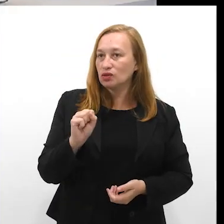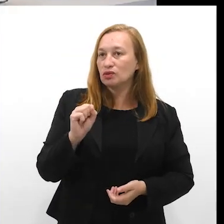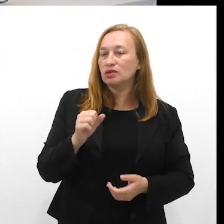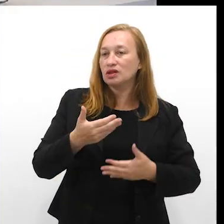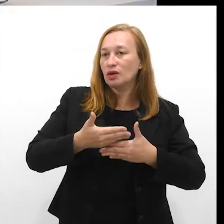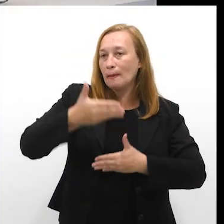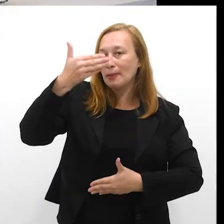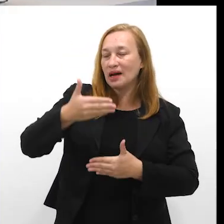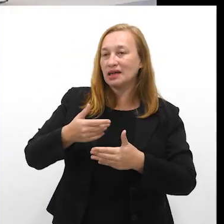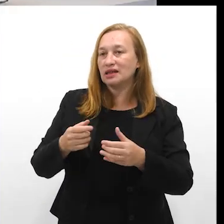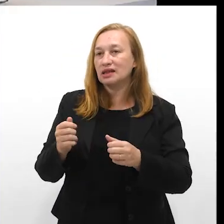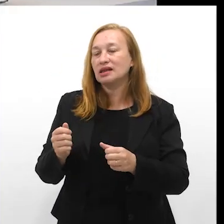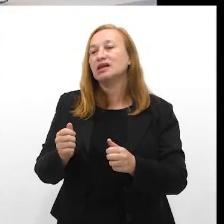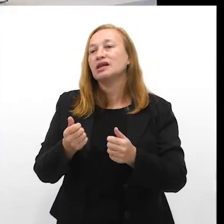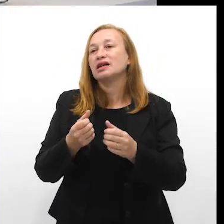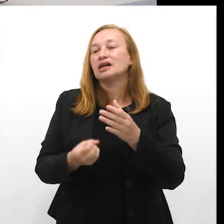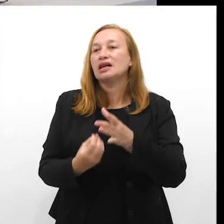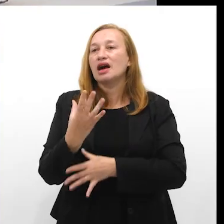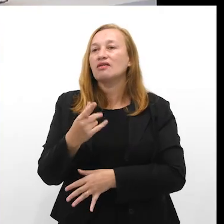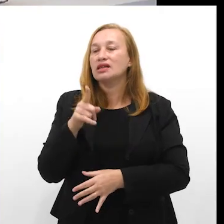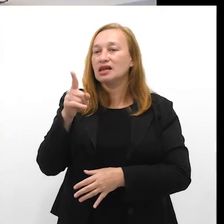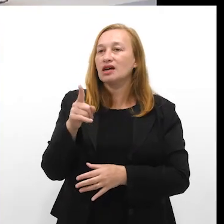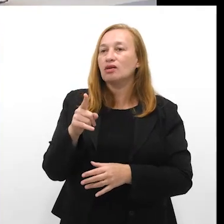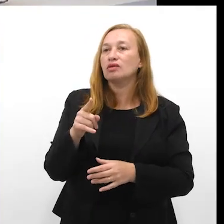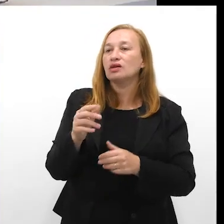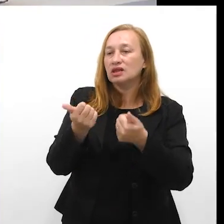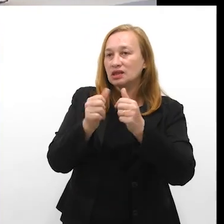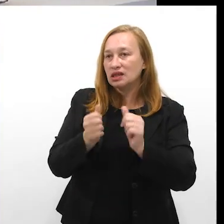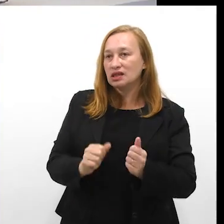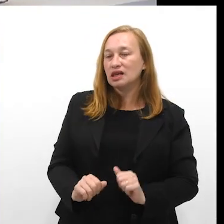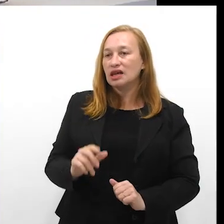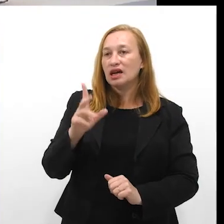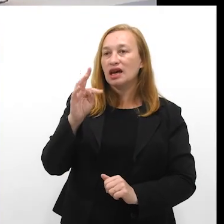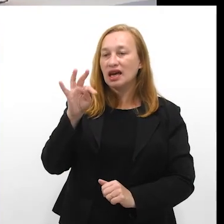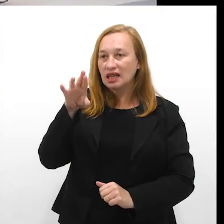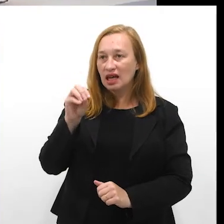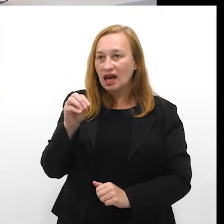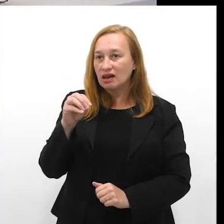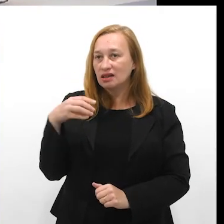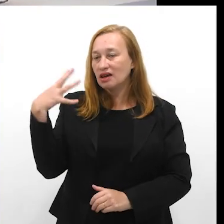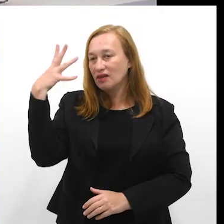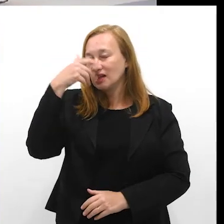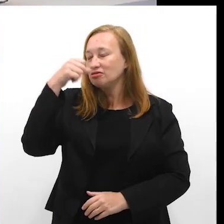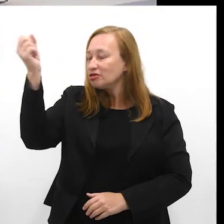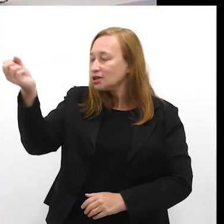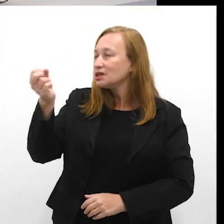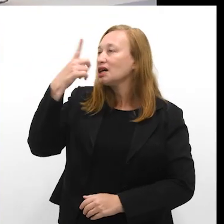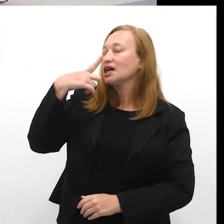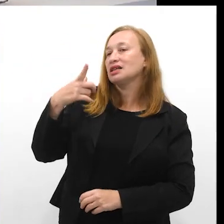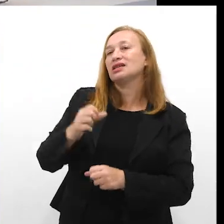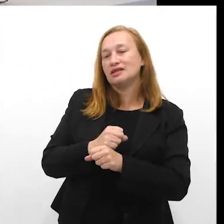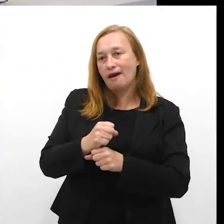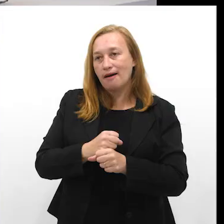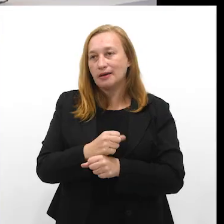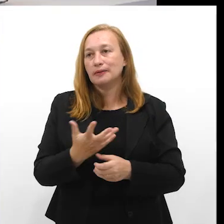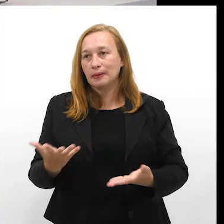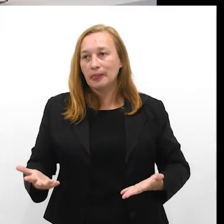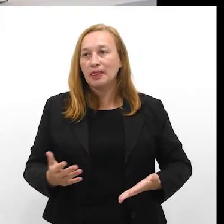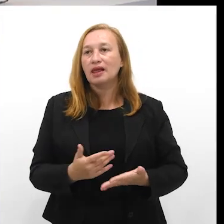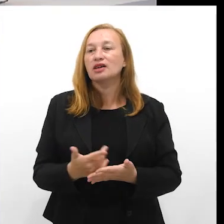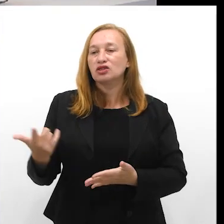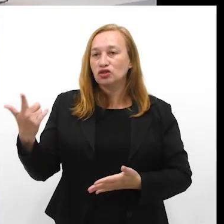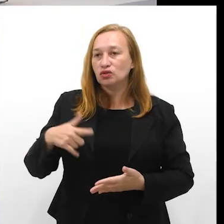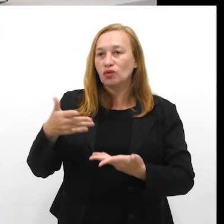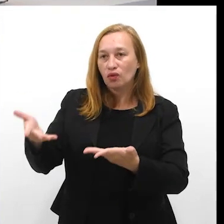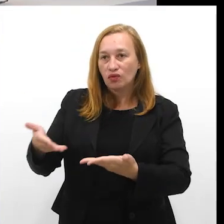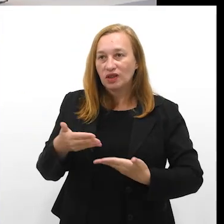O Glinstone criava uma parede assim, esse é o desenho do Leonardo Bora. Né? Belíssimo desenho. Belíssimo. Ele estava muito inspirado esse ano. A gente vai